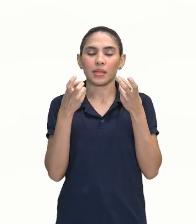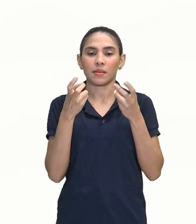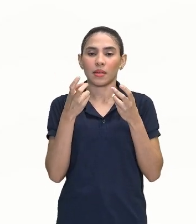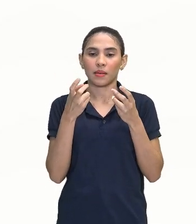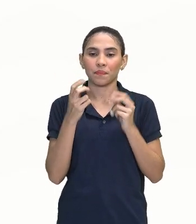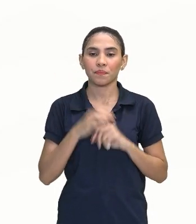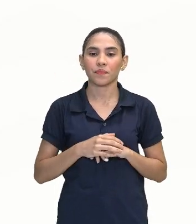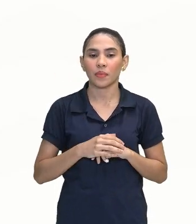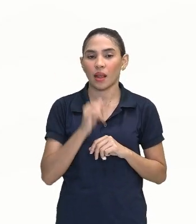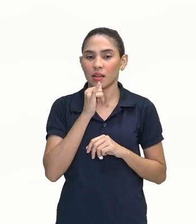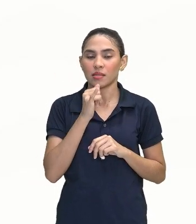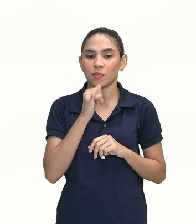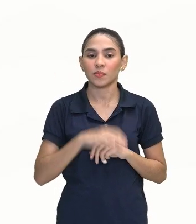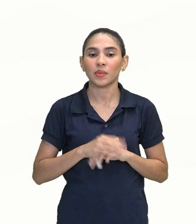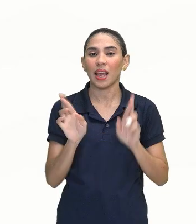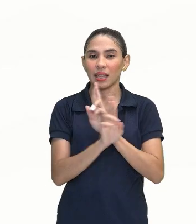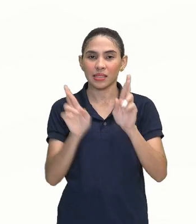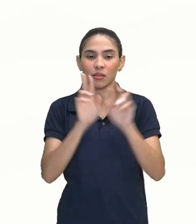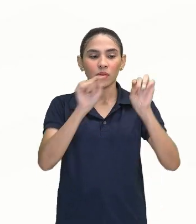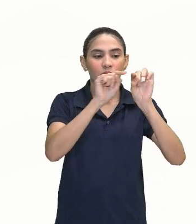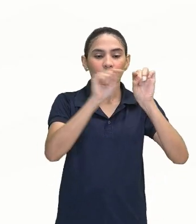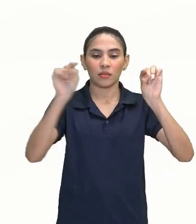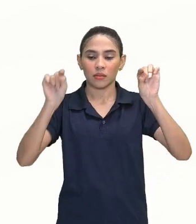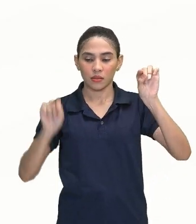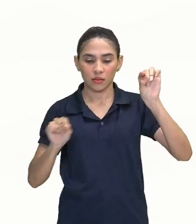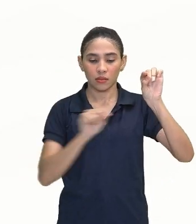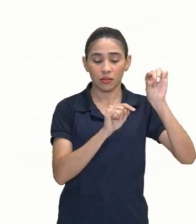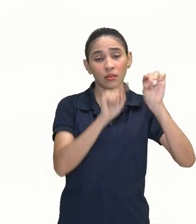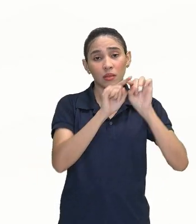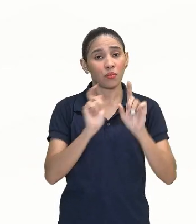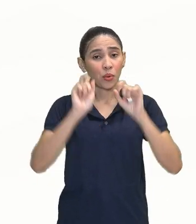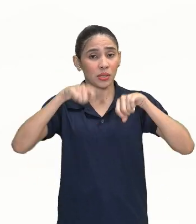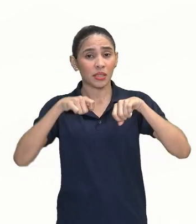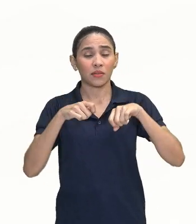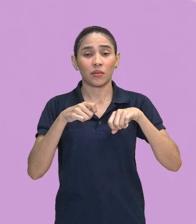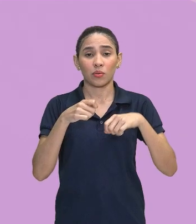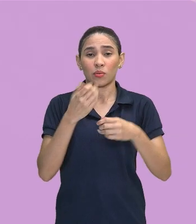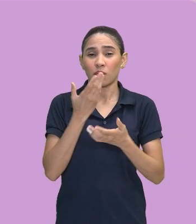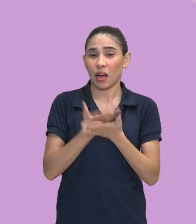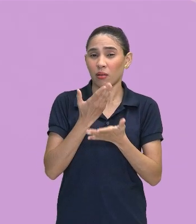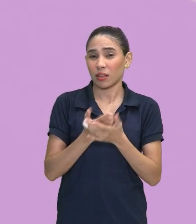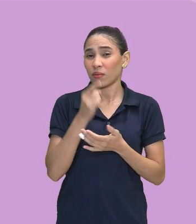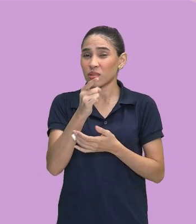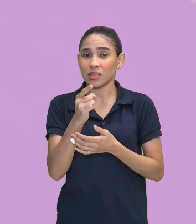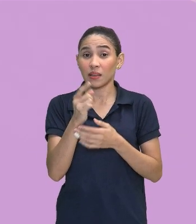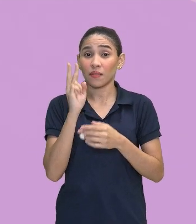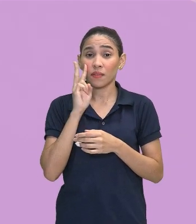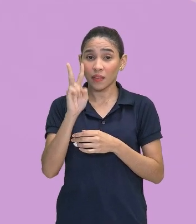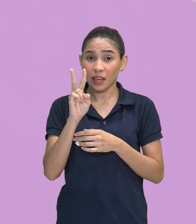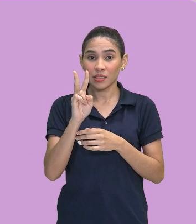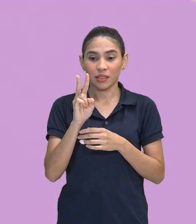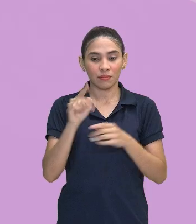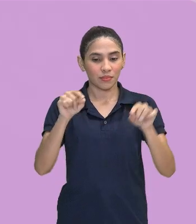ainda essa parte em relação ao retângulo, tá? É bem provável que nesse momento da aula você esteja assistindo dentro de